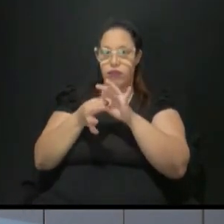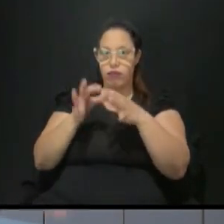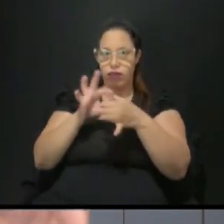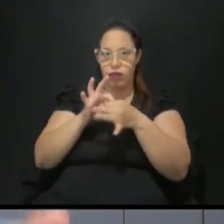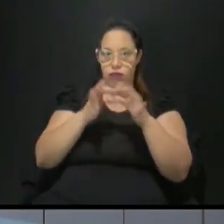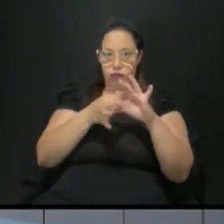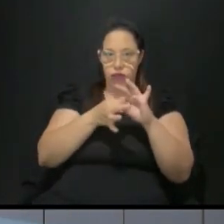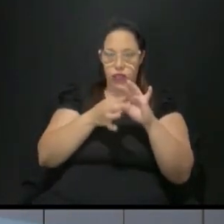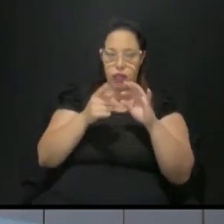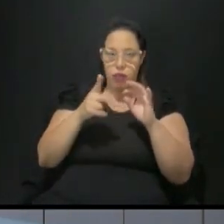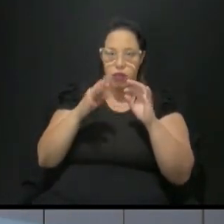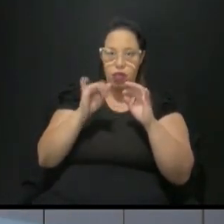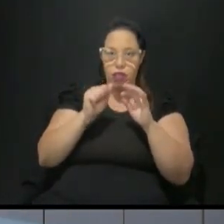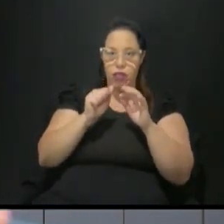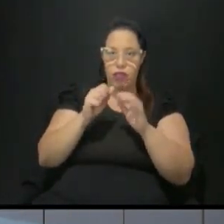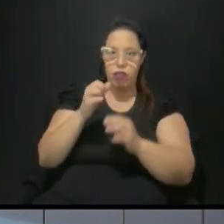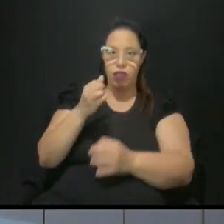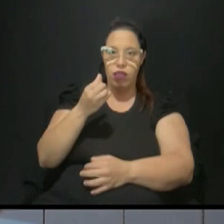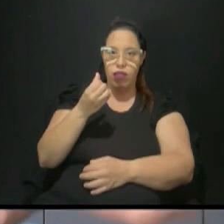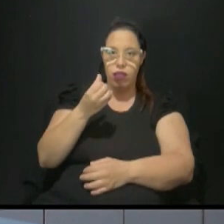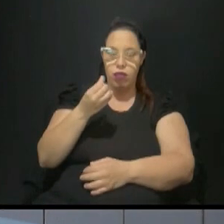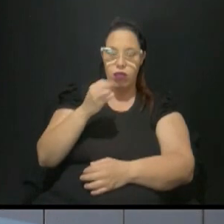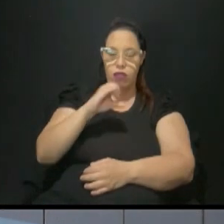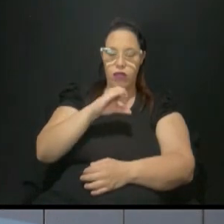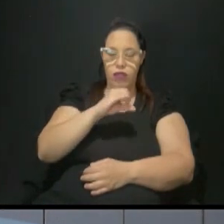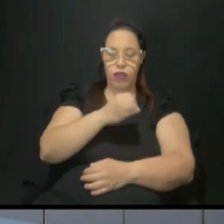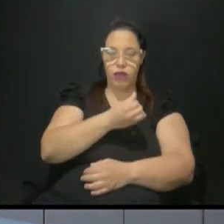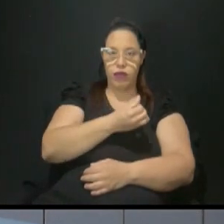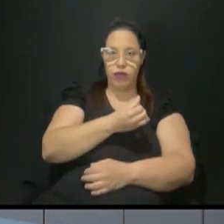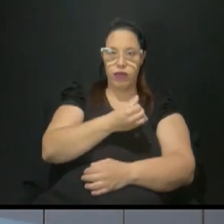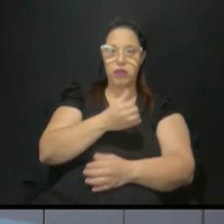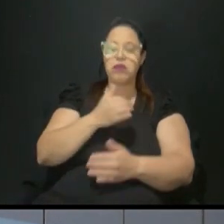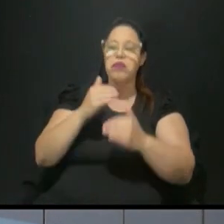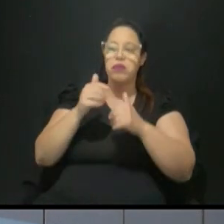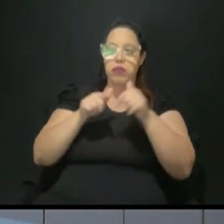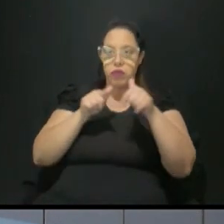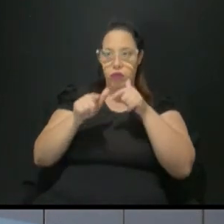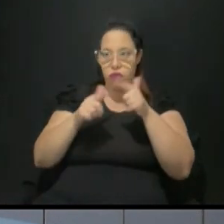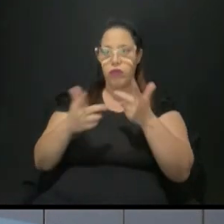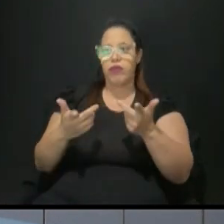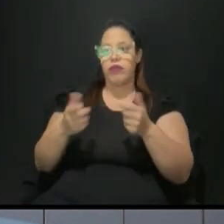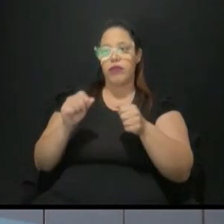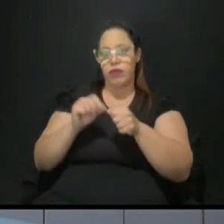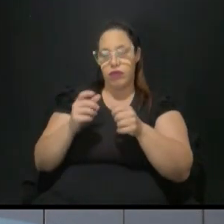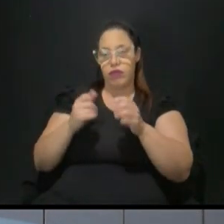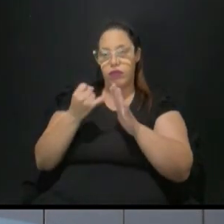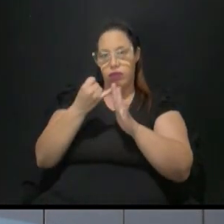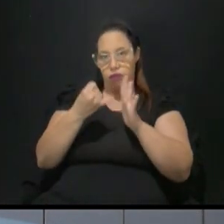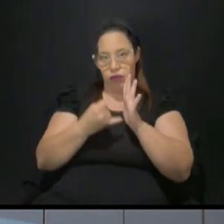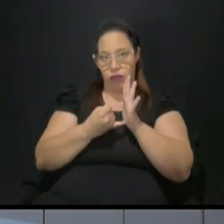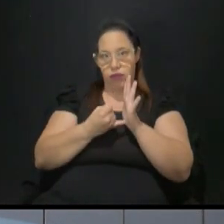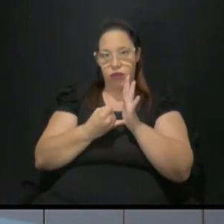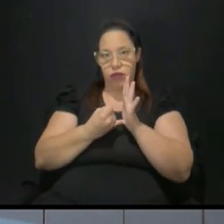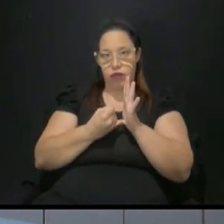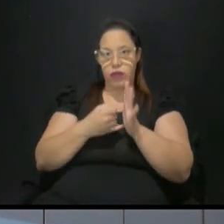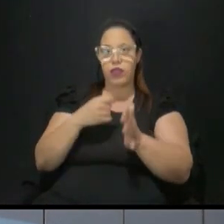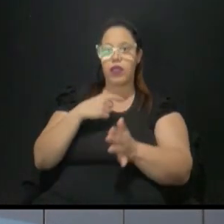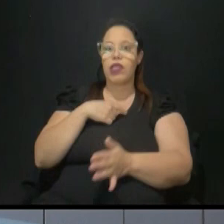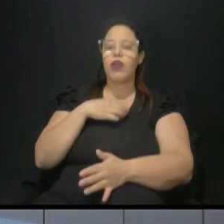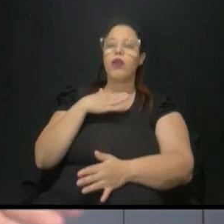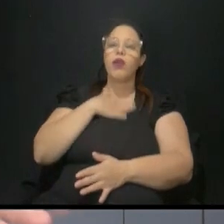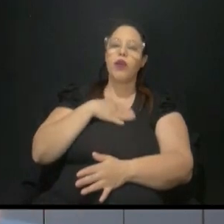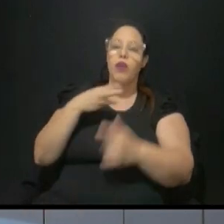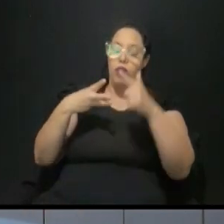maneira ininterrupta. Uau! Né, graças ao bom trabalho também que é feito pelas entidades. Eu tive o prazer de estar em 3 delas,